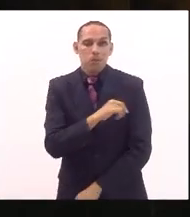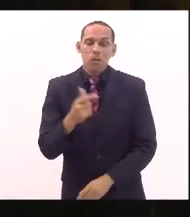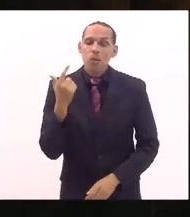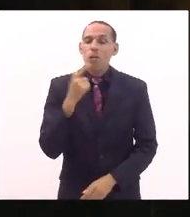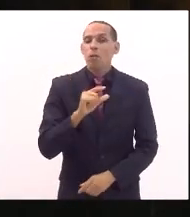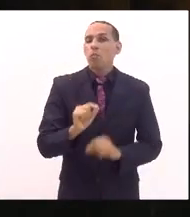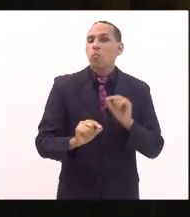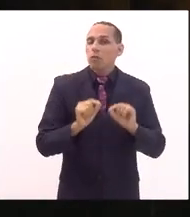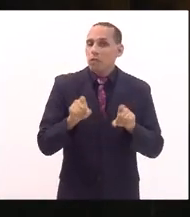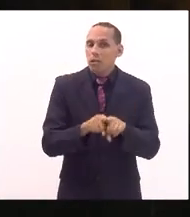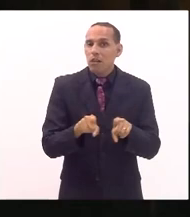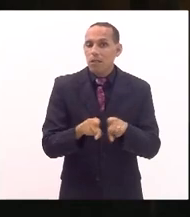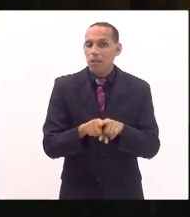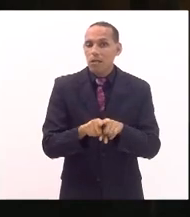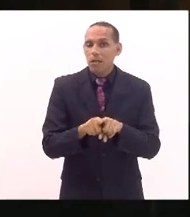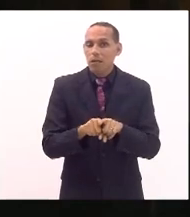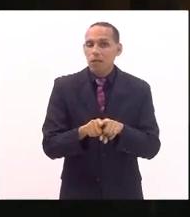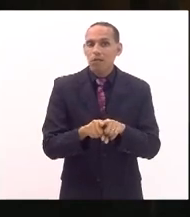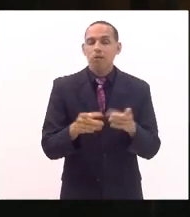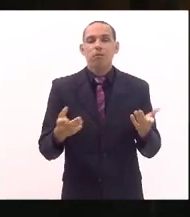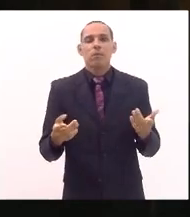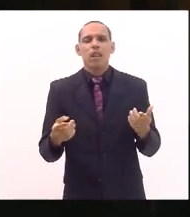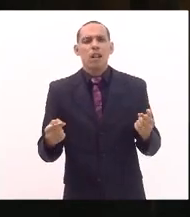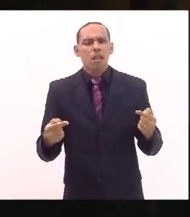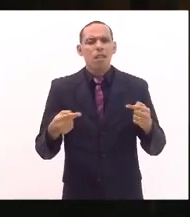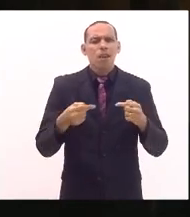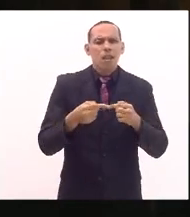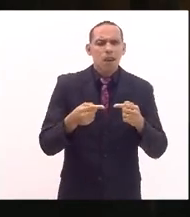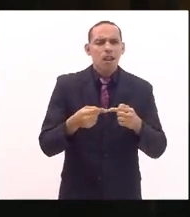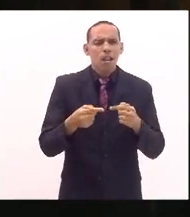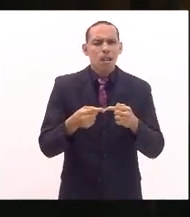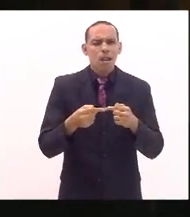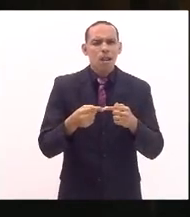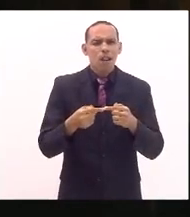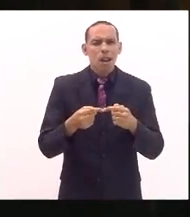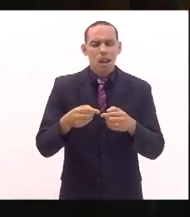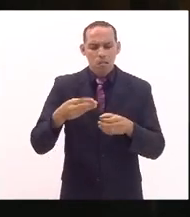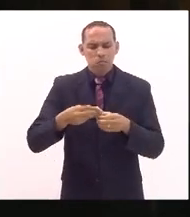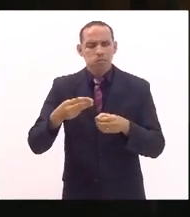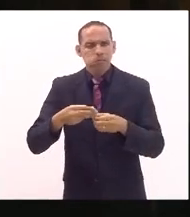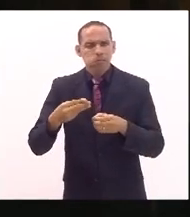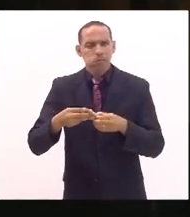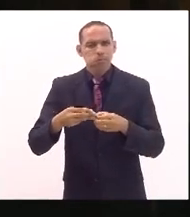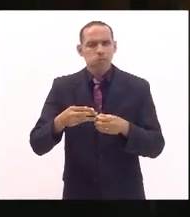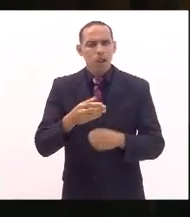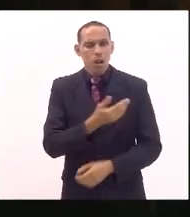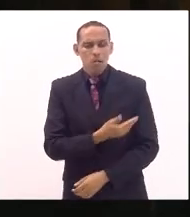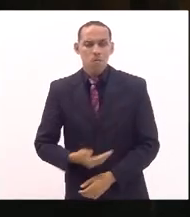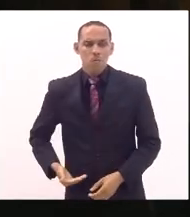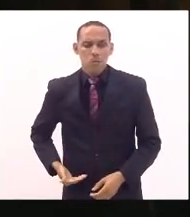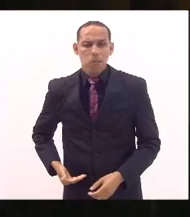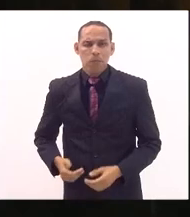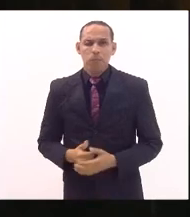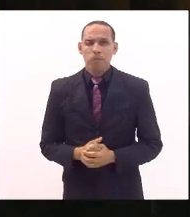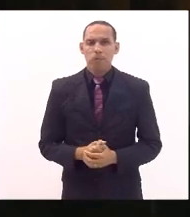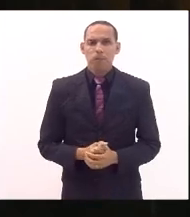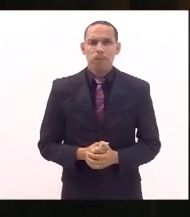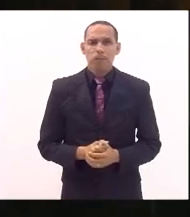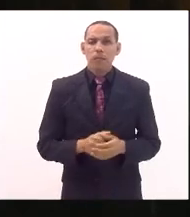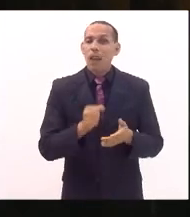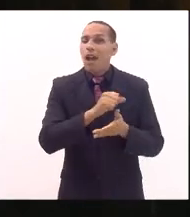para que também o faço em relação aos equipamentos públicos no âmbito Municipal para divulgação das atividades